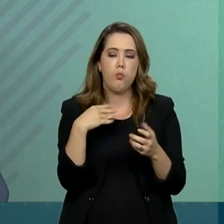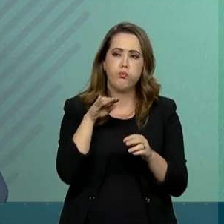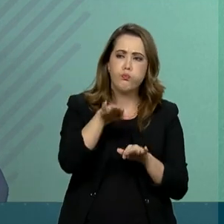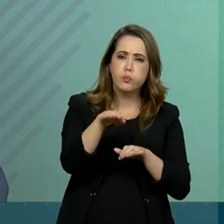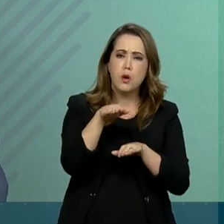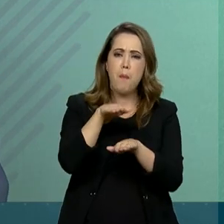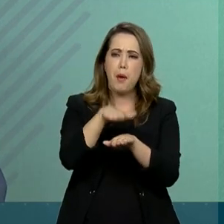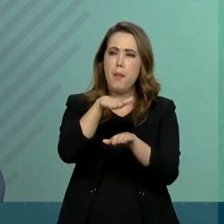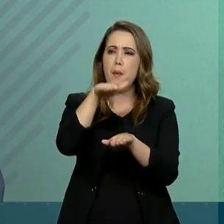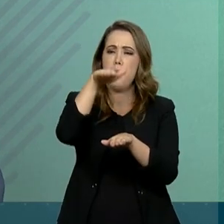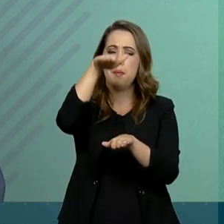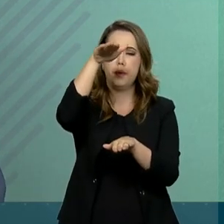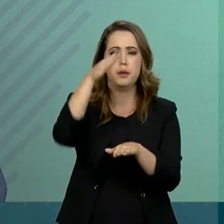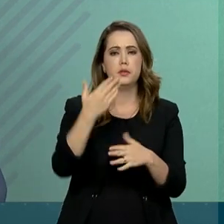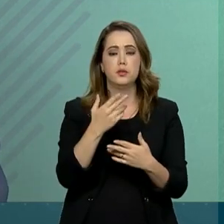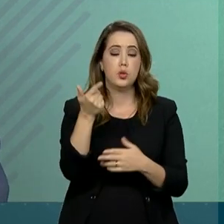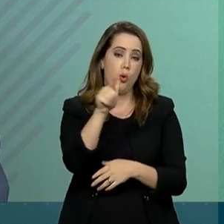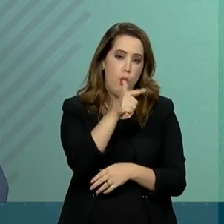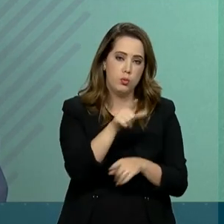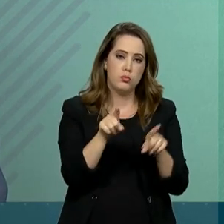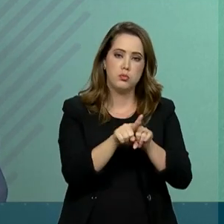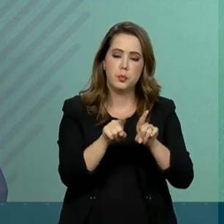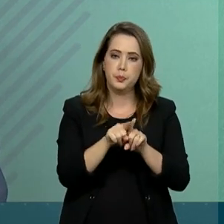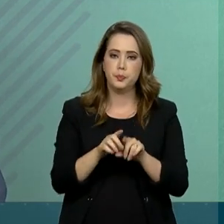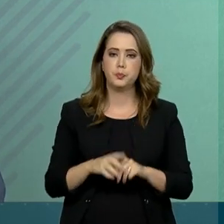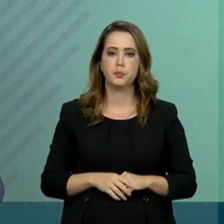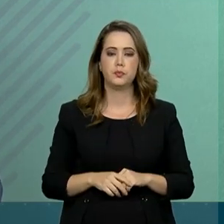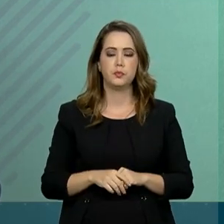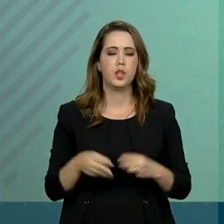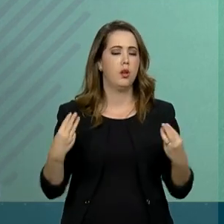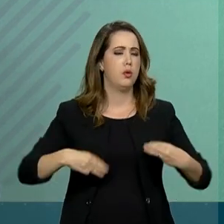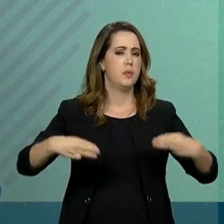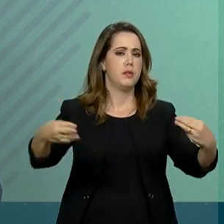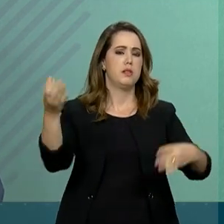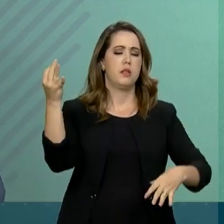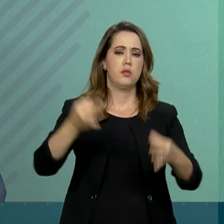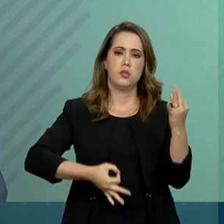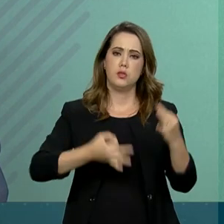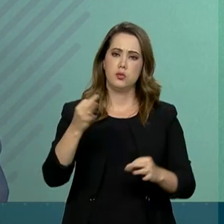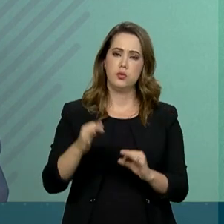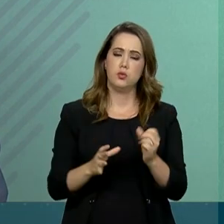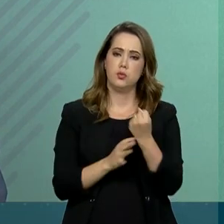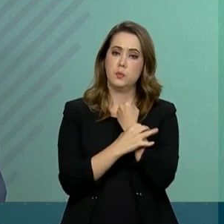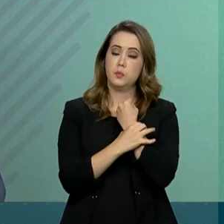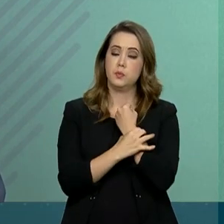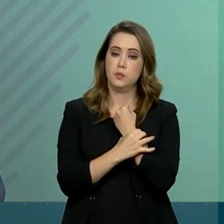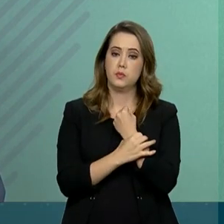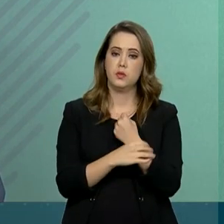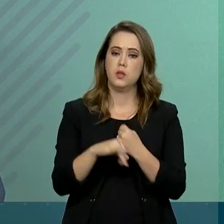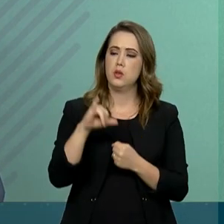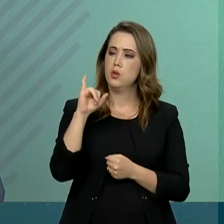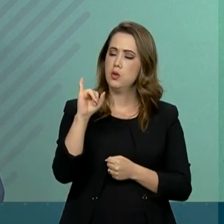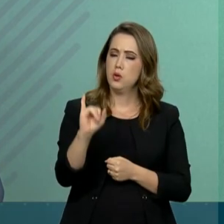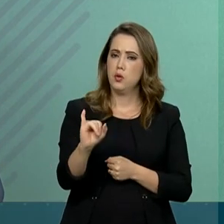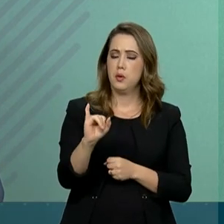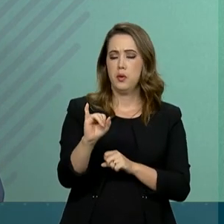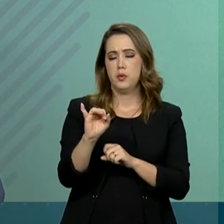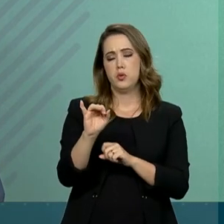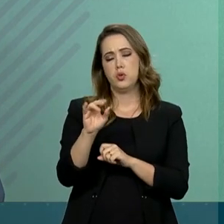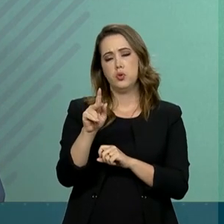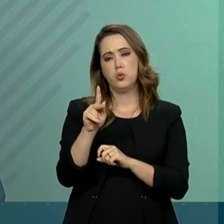outros no ministério da justiça e segurança pública o instituto de pesquisa